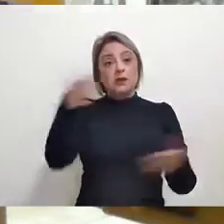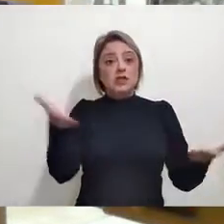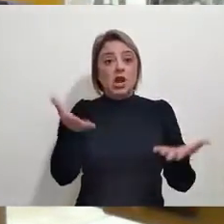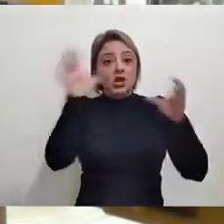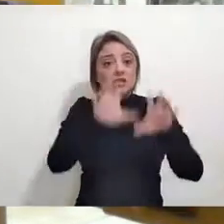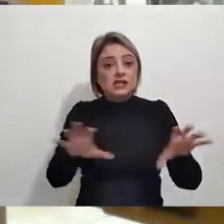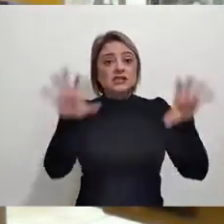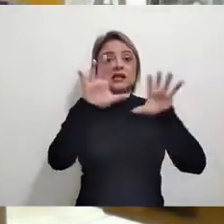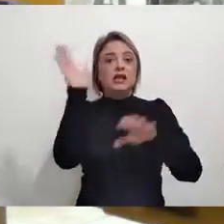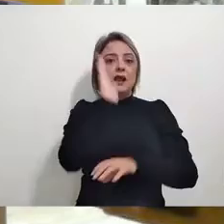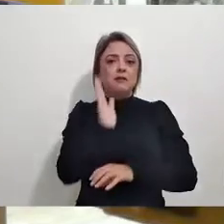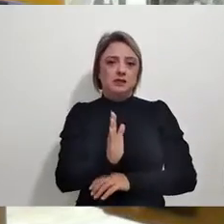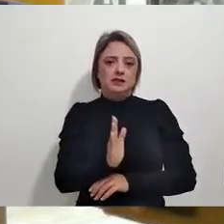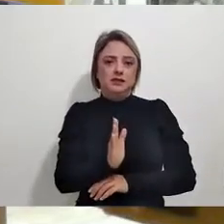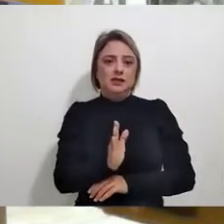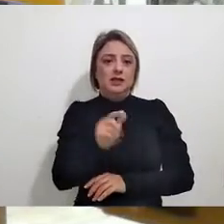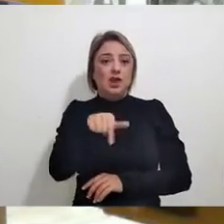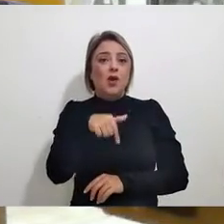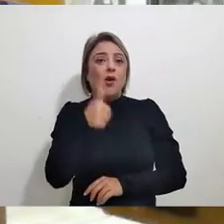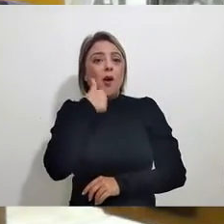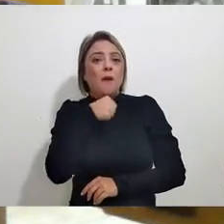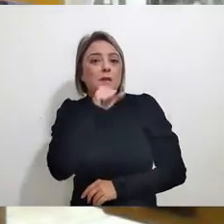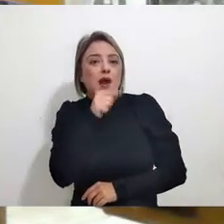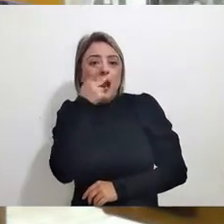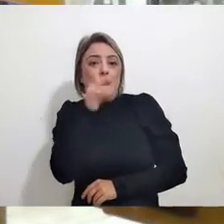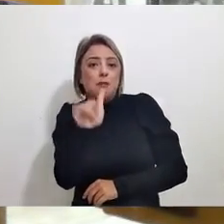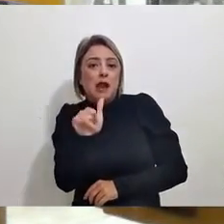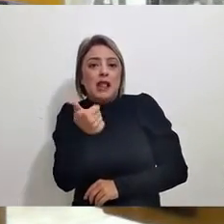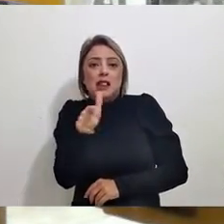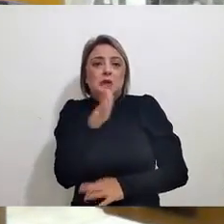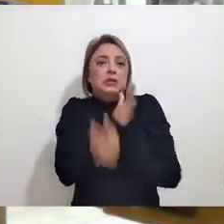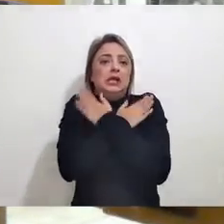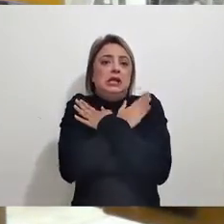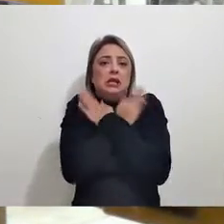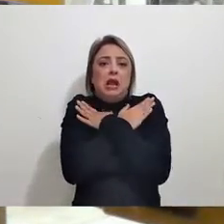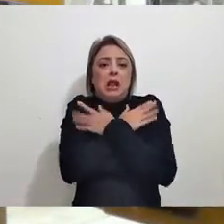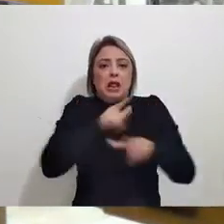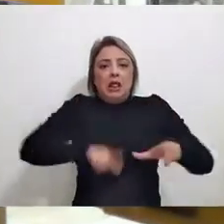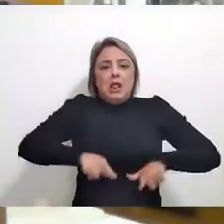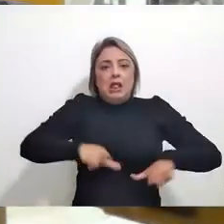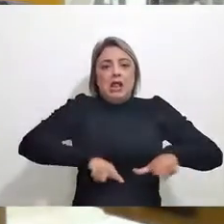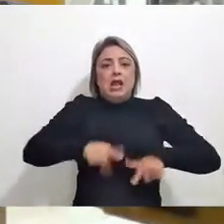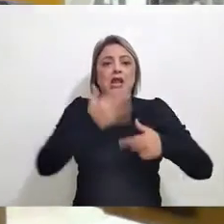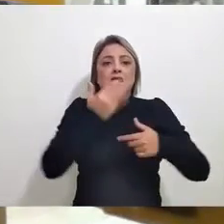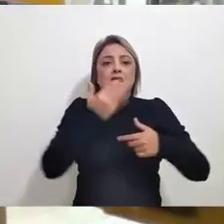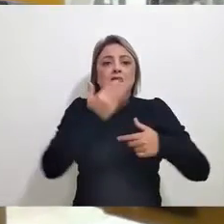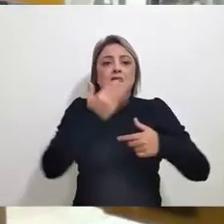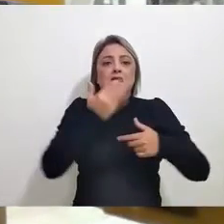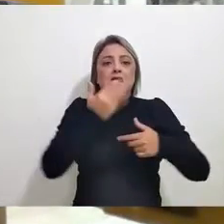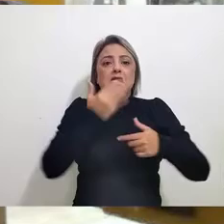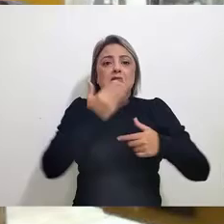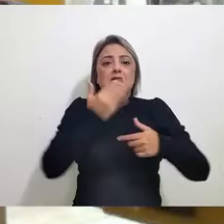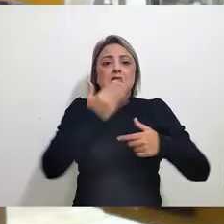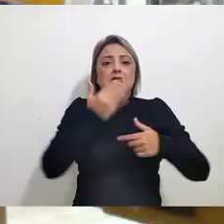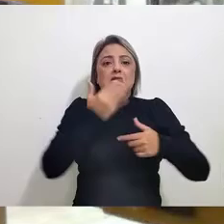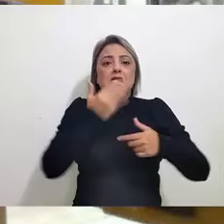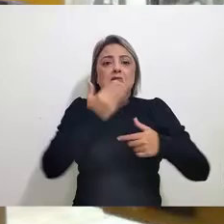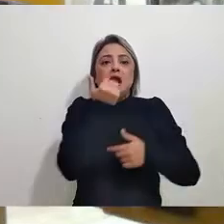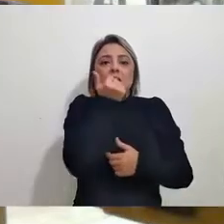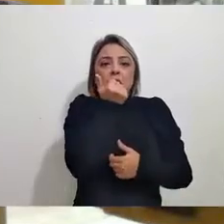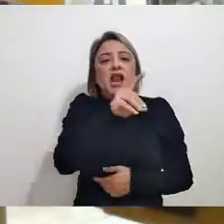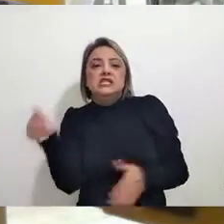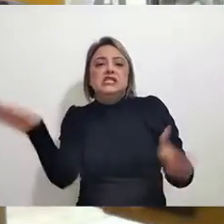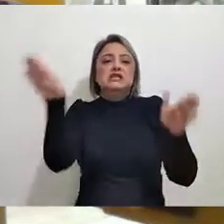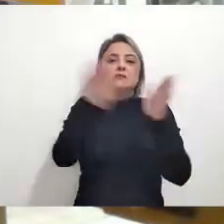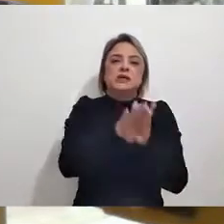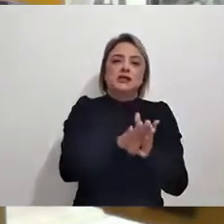onde mães e pais estão desempregados e uma cesta básica demora 40 dias para chegar. uma saúde pública que,